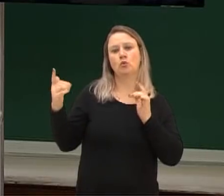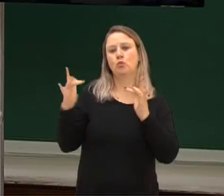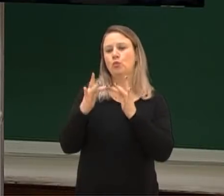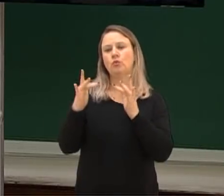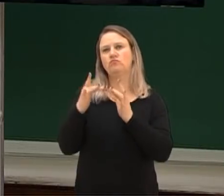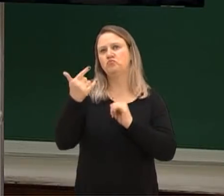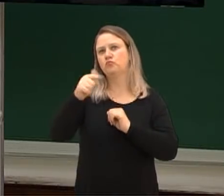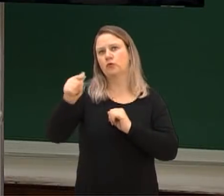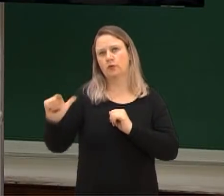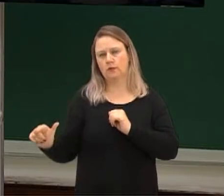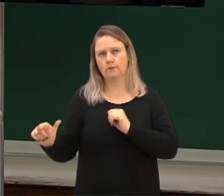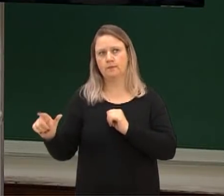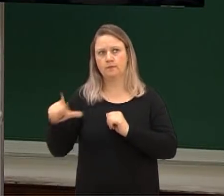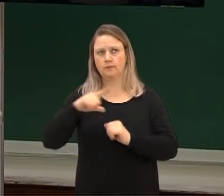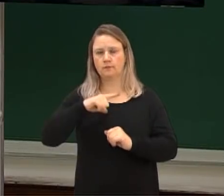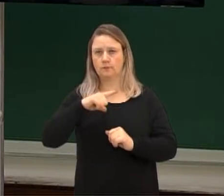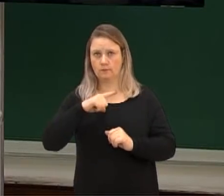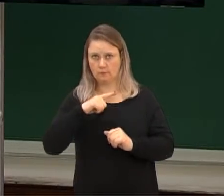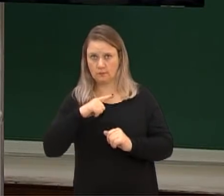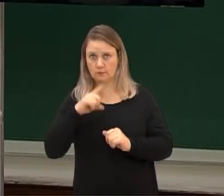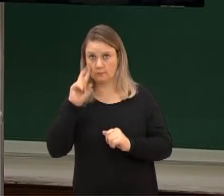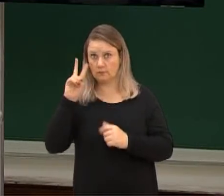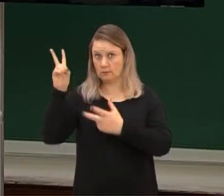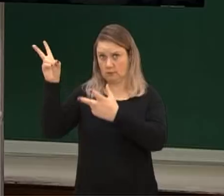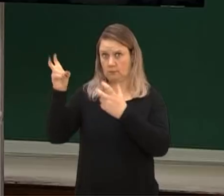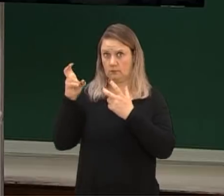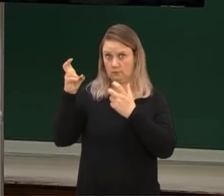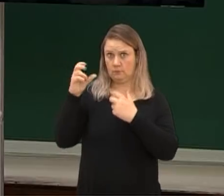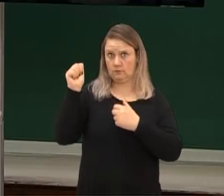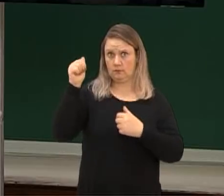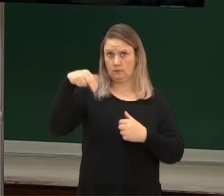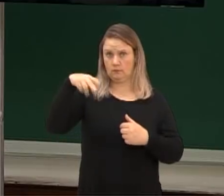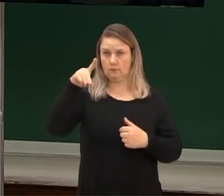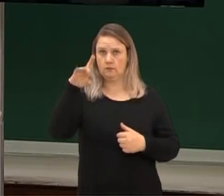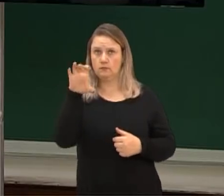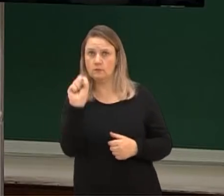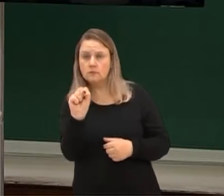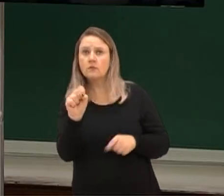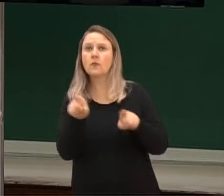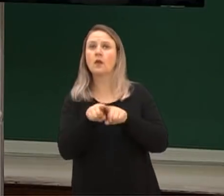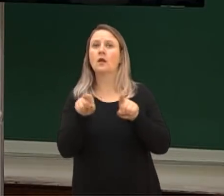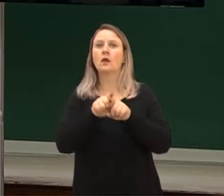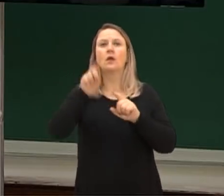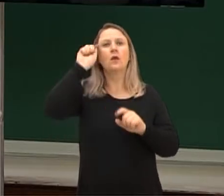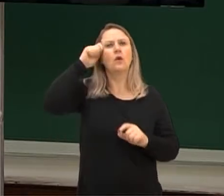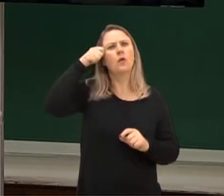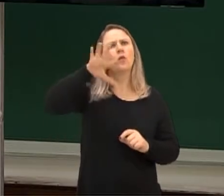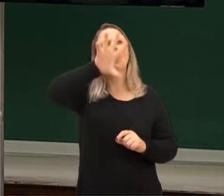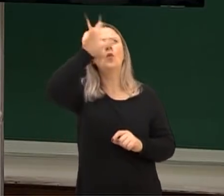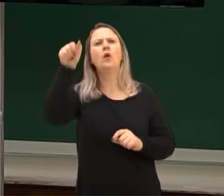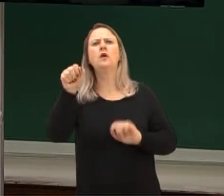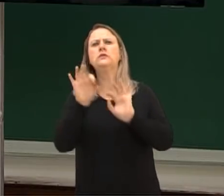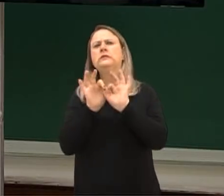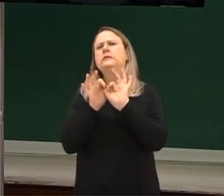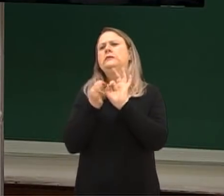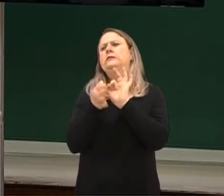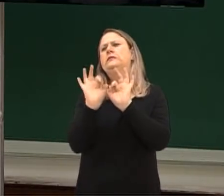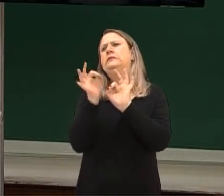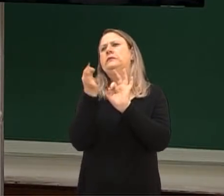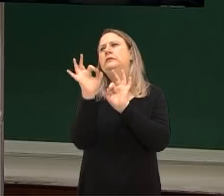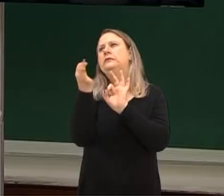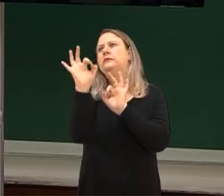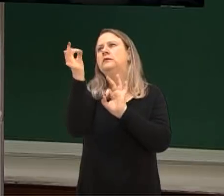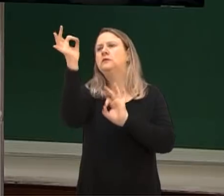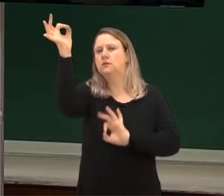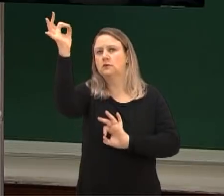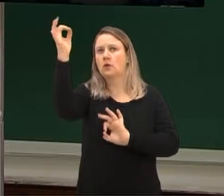placa do Nazca fica aqui, ó, onde está a Cordilheira dos Andes, e a placa africana fica bem longe, lá no Oceano Atlântico. Então,